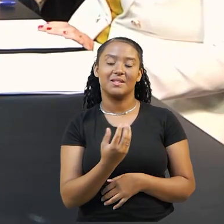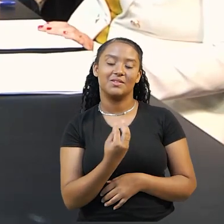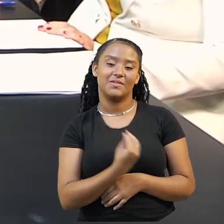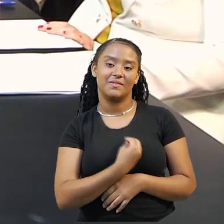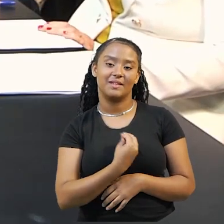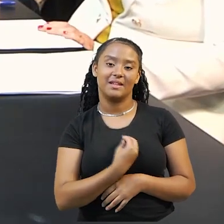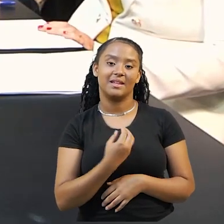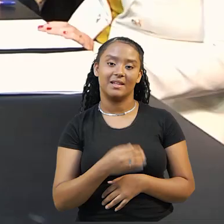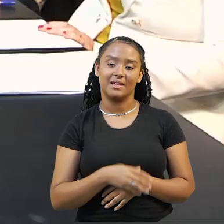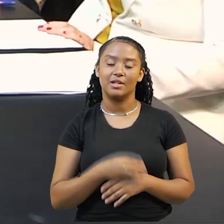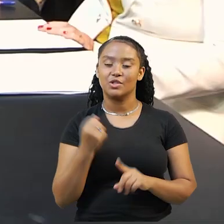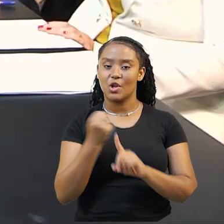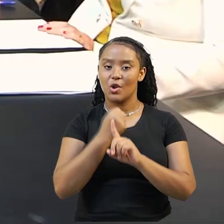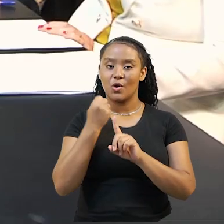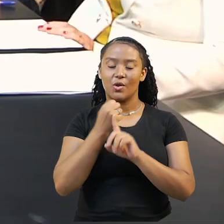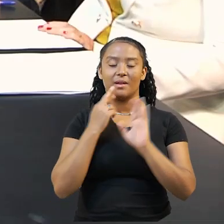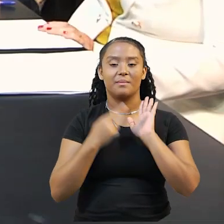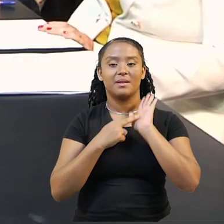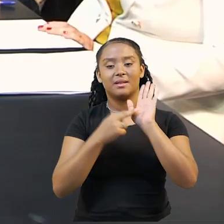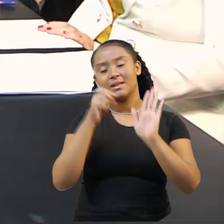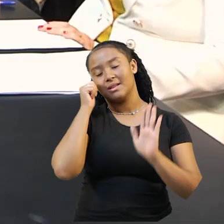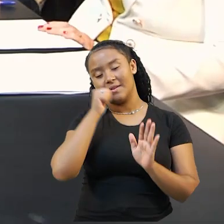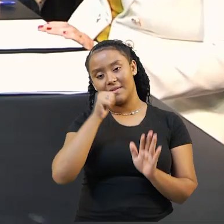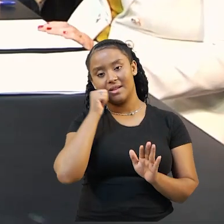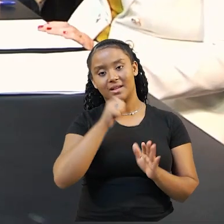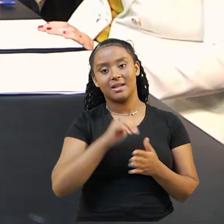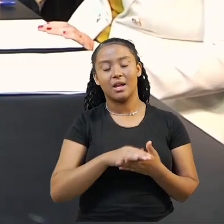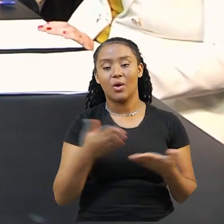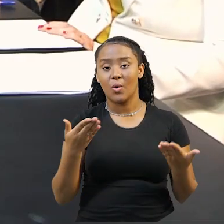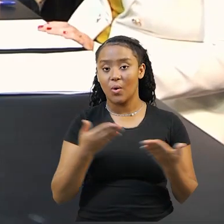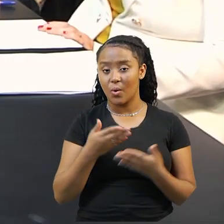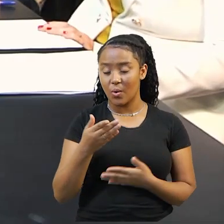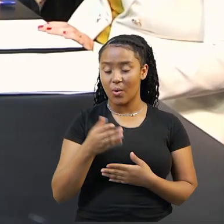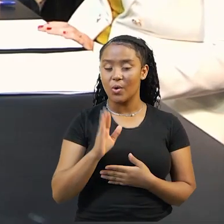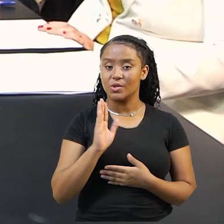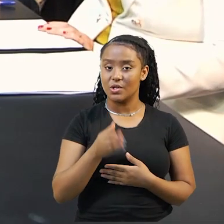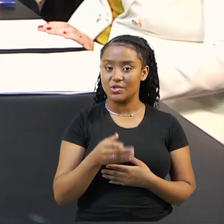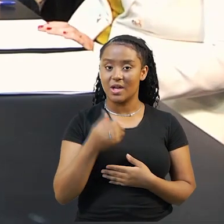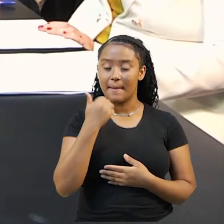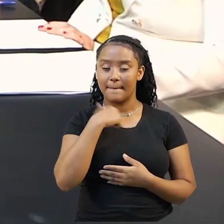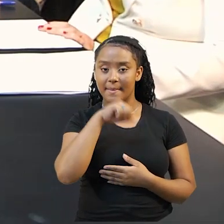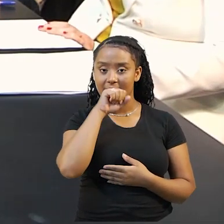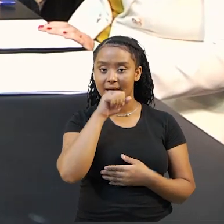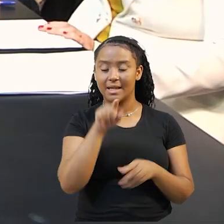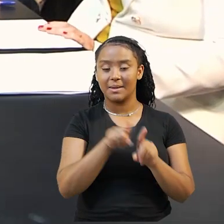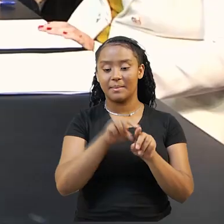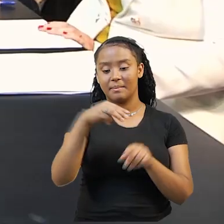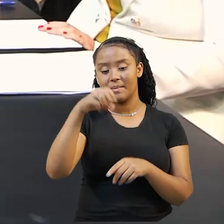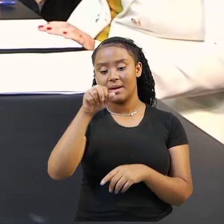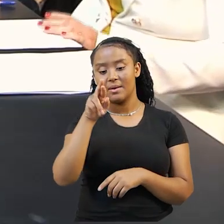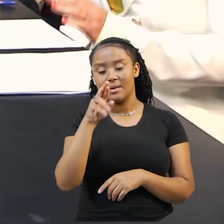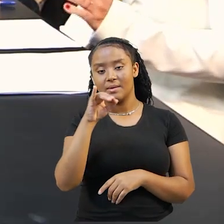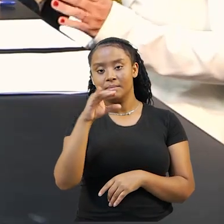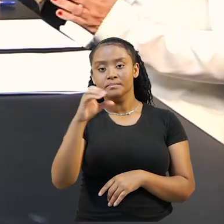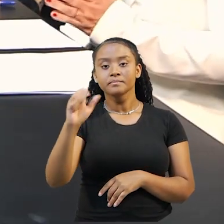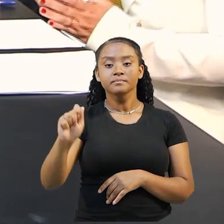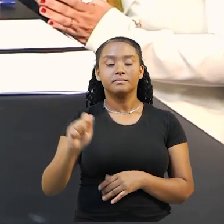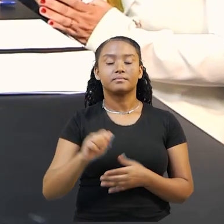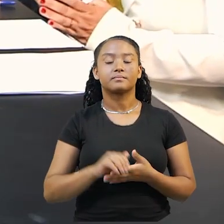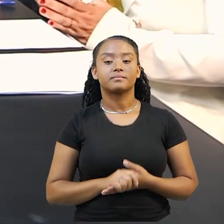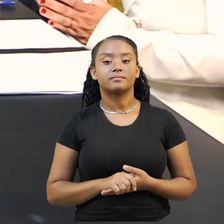tanta luta, representatividade feminina, né? Hoje já como mãe do Maurício. Inclusive,